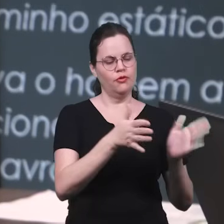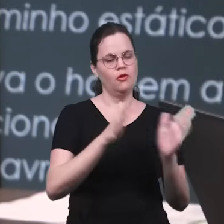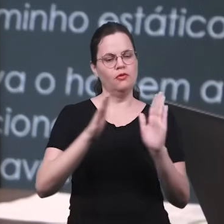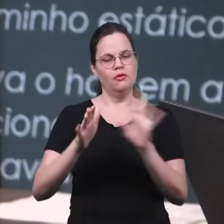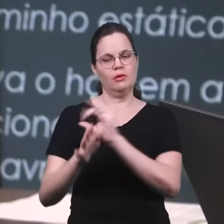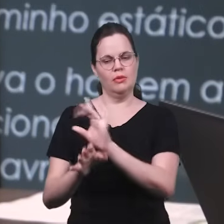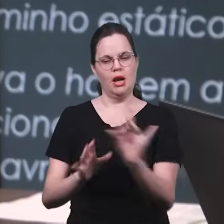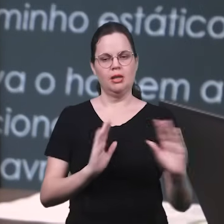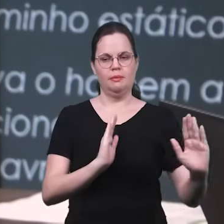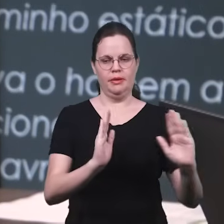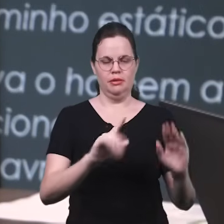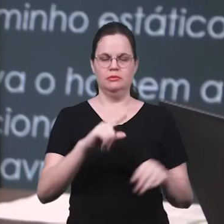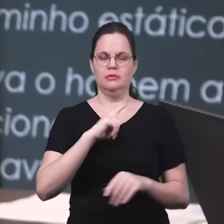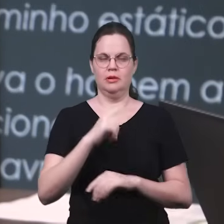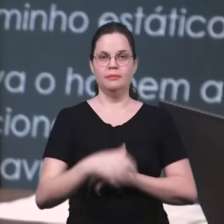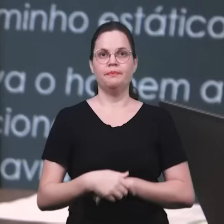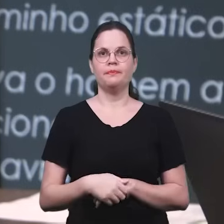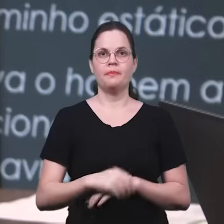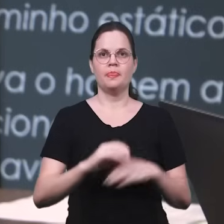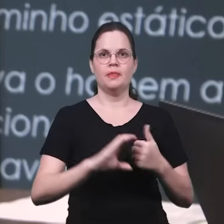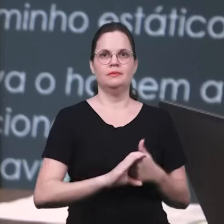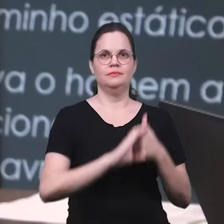No cristianismo, permanece a